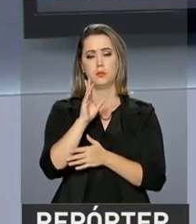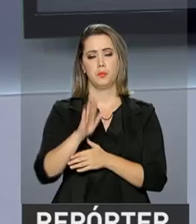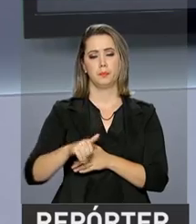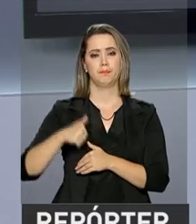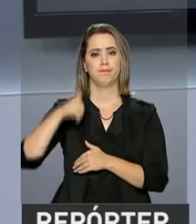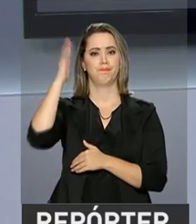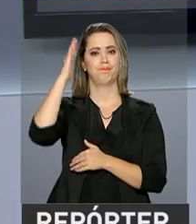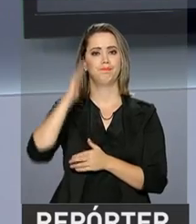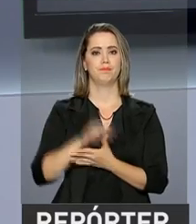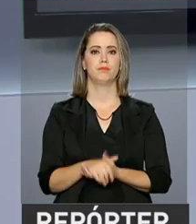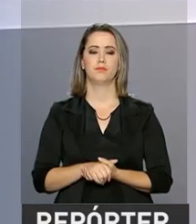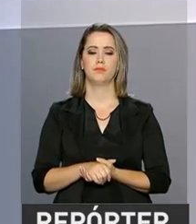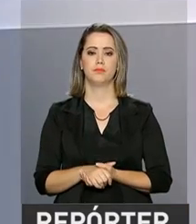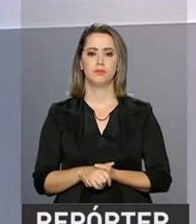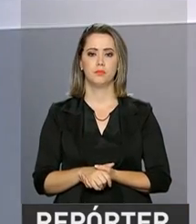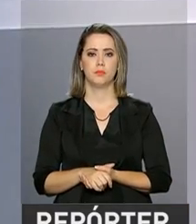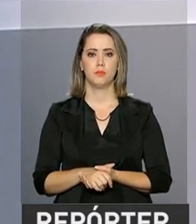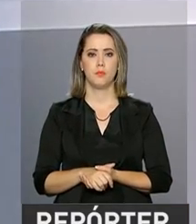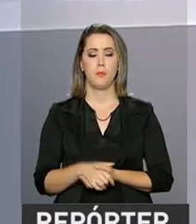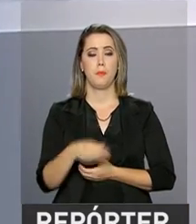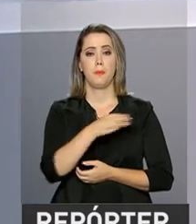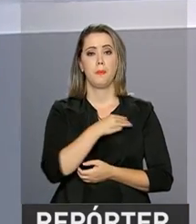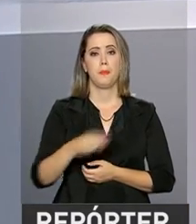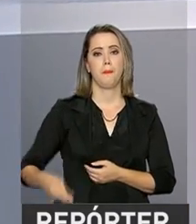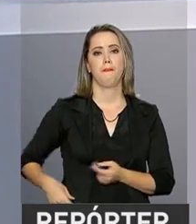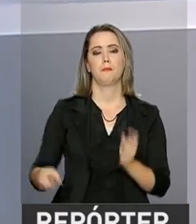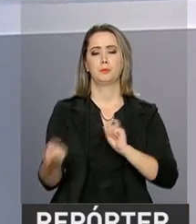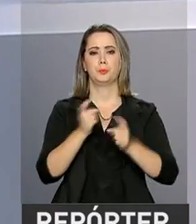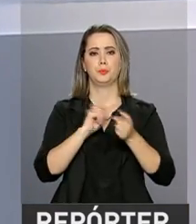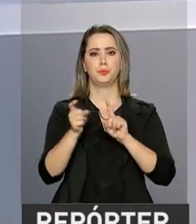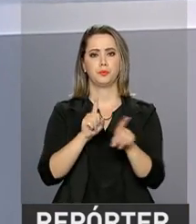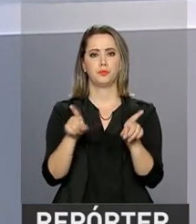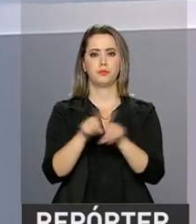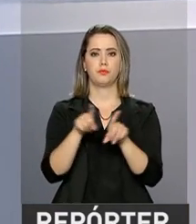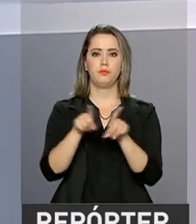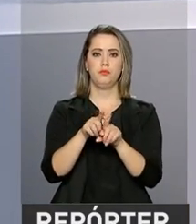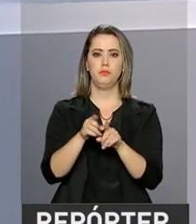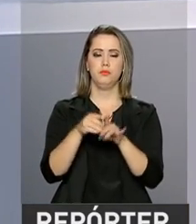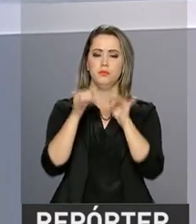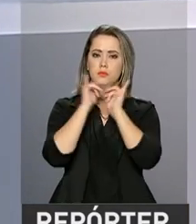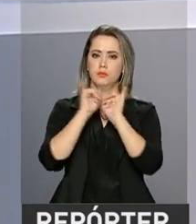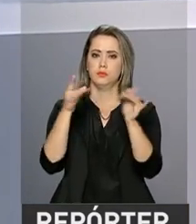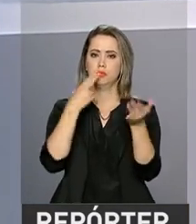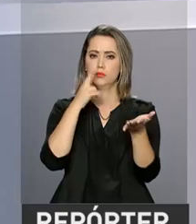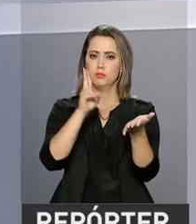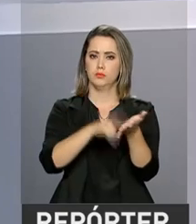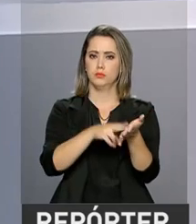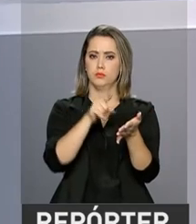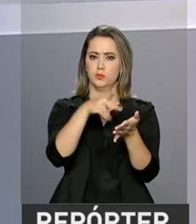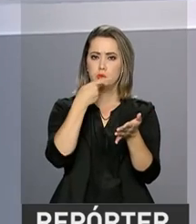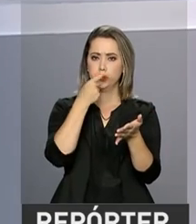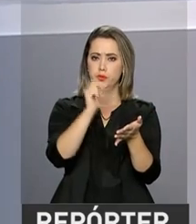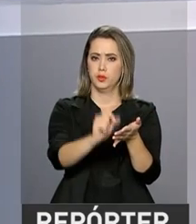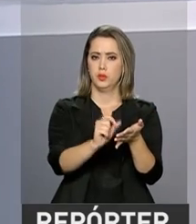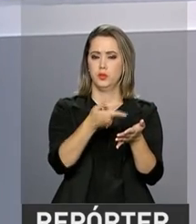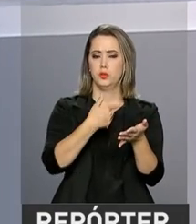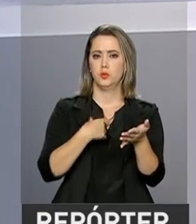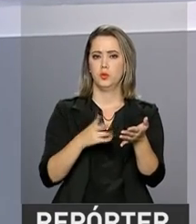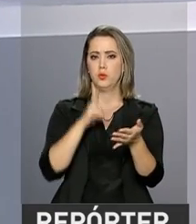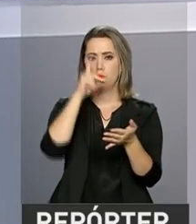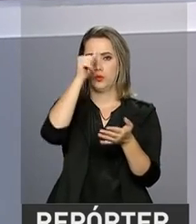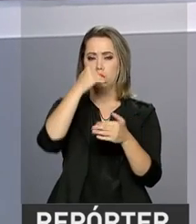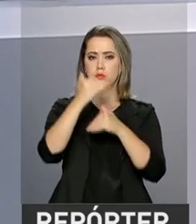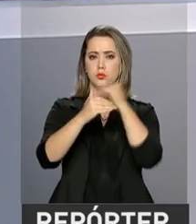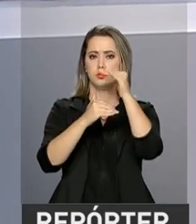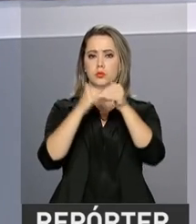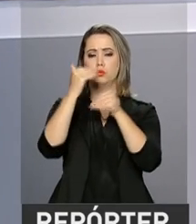mais ainda e o ministro da Fazenda Henrique airelles também se manifestou em nota ele disse que o forte crescimento